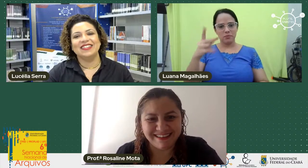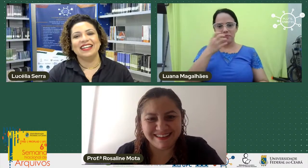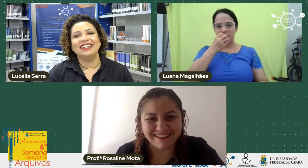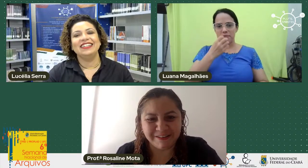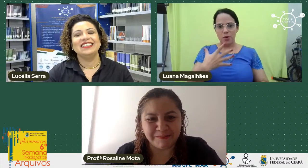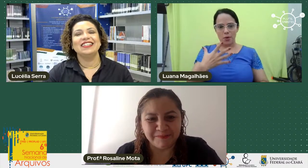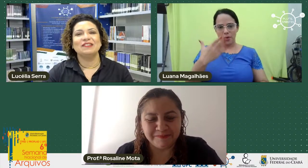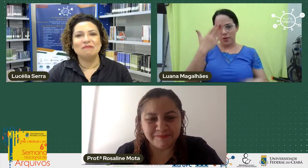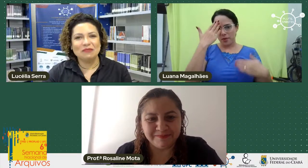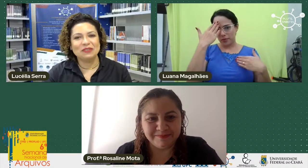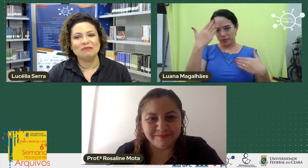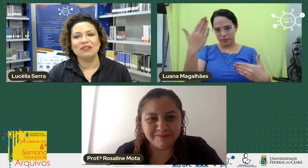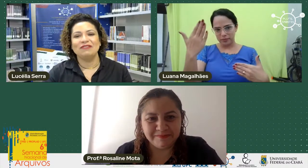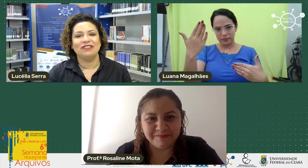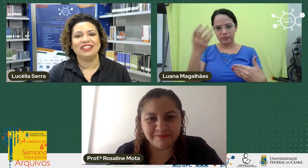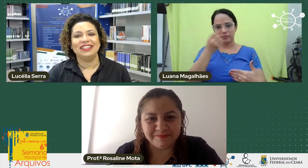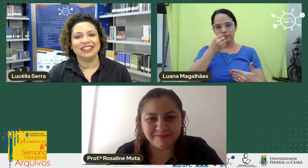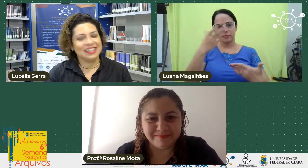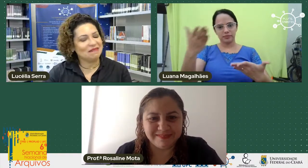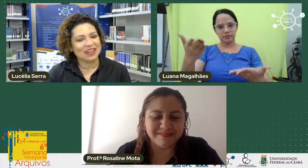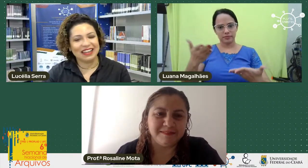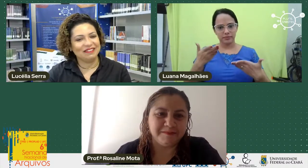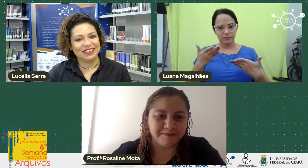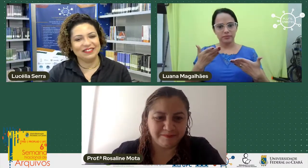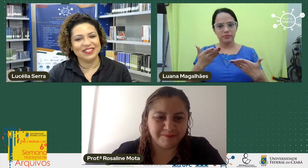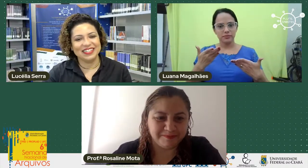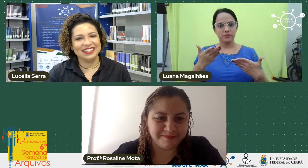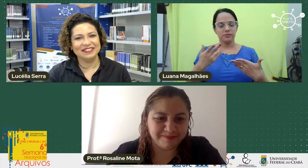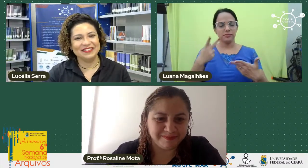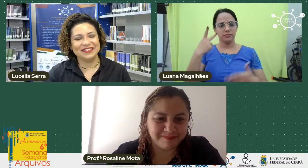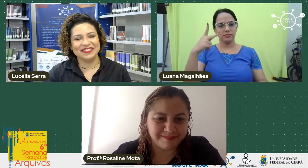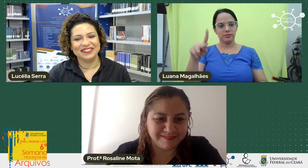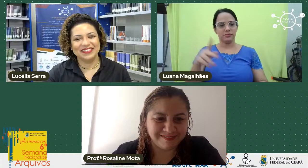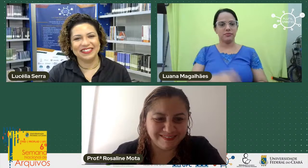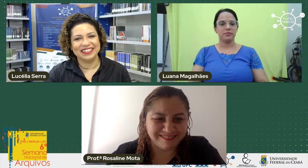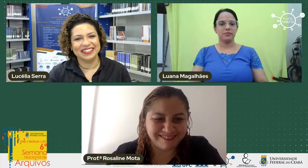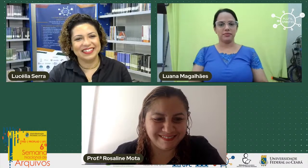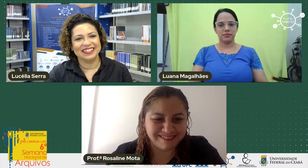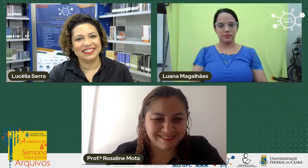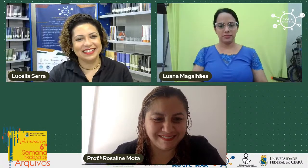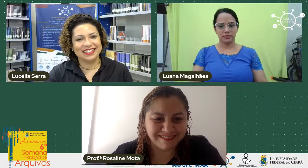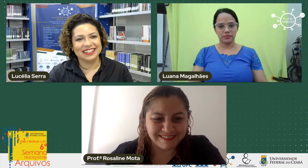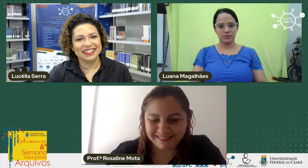obrigada, Rosaline. Seja muito bem-vinda e a palavra é com você.